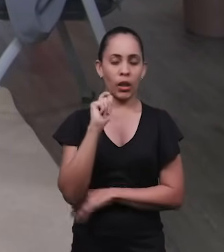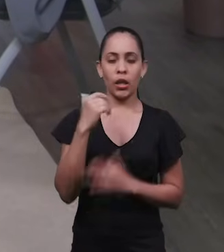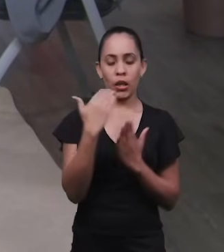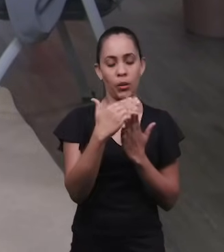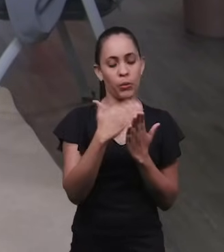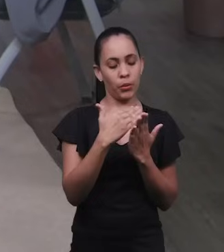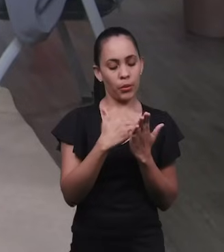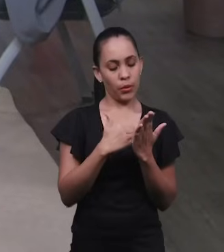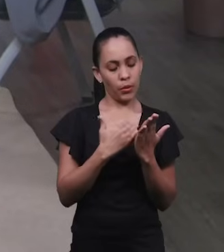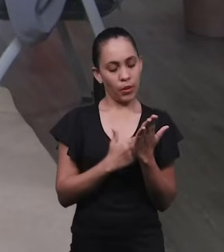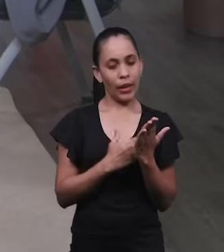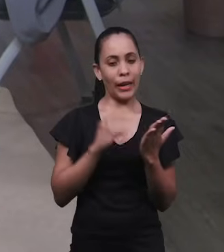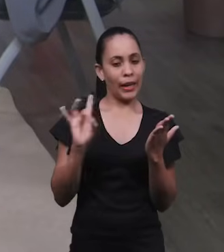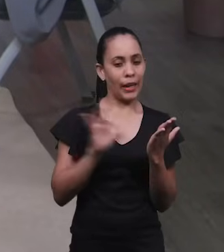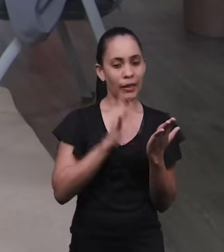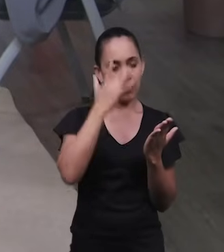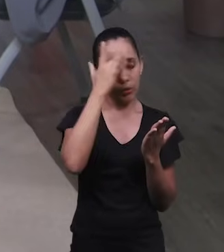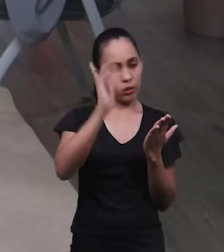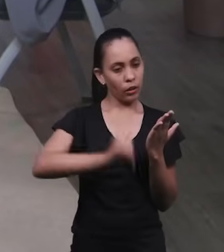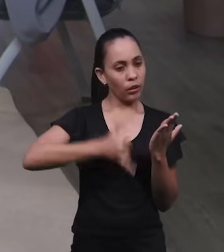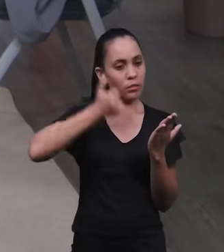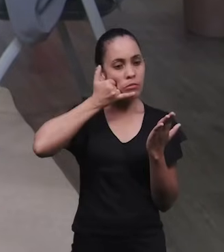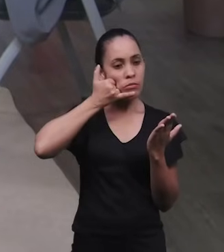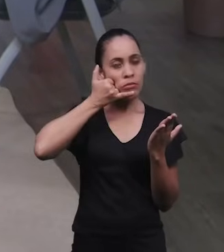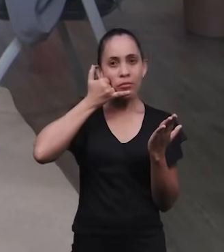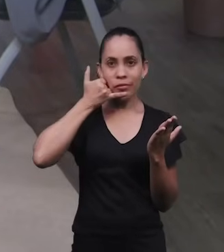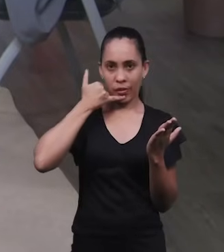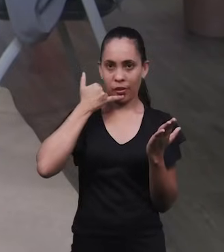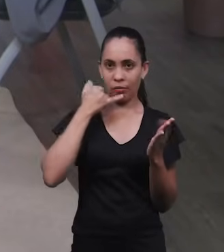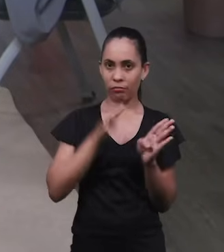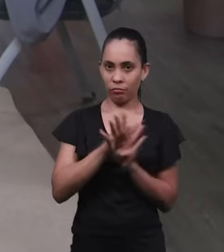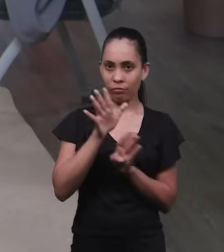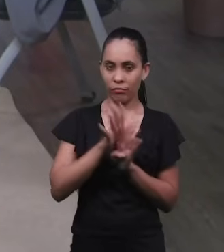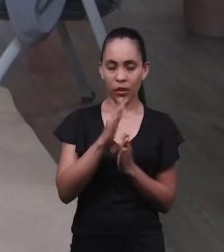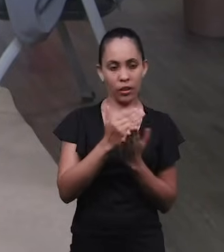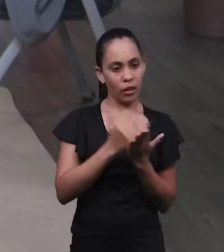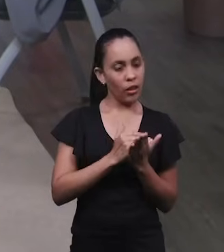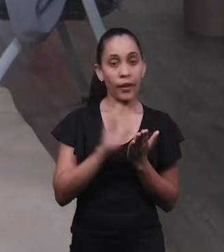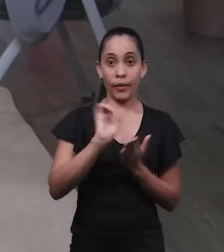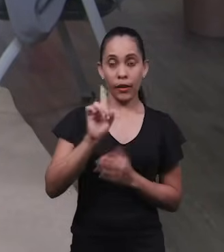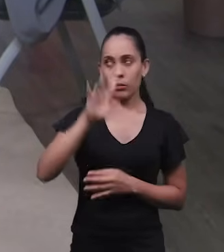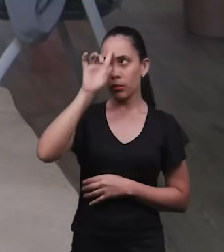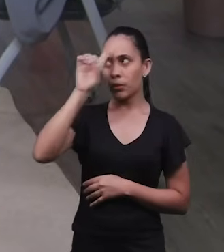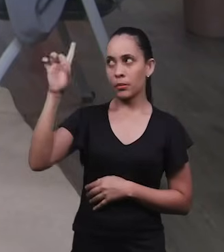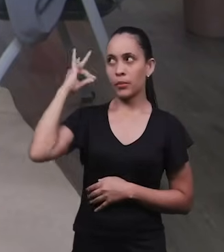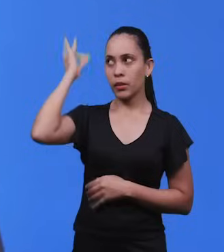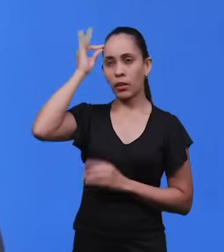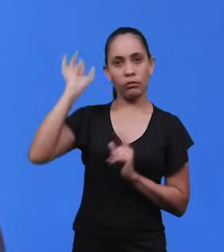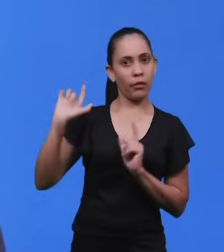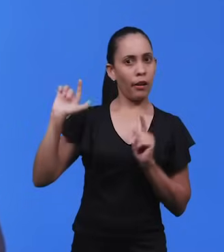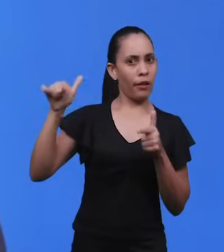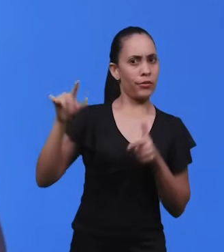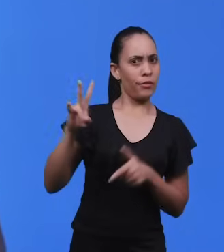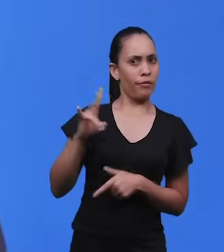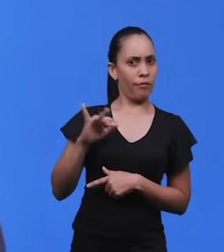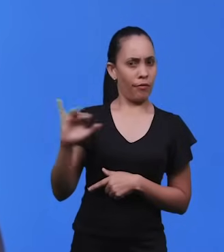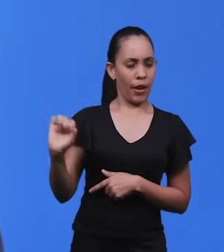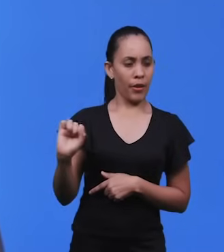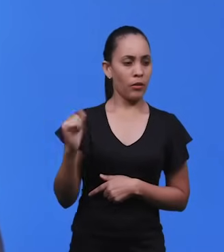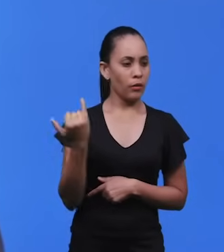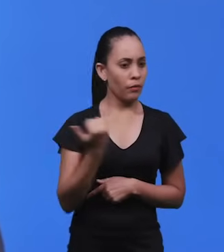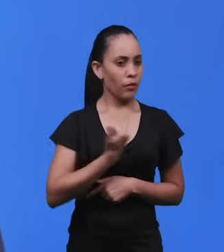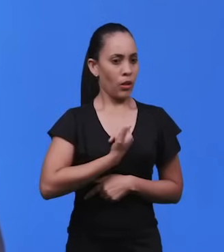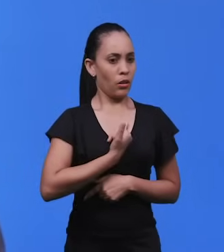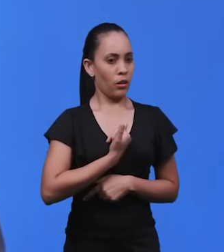um manual para cada um que ligar. Uma cartilha. Uma cartilha. Não, é algo do Espírito Santo. Sim. E quando ele